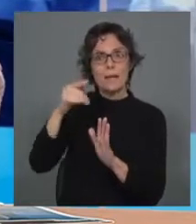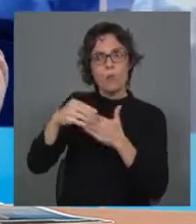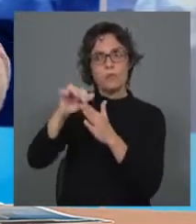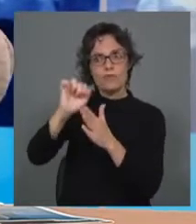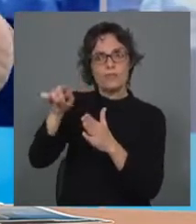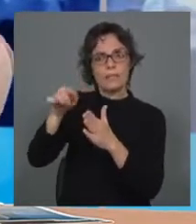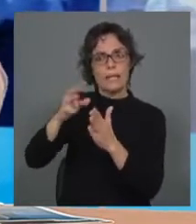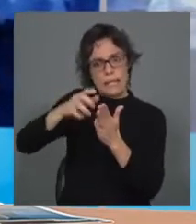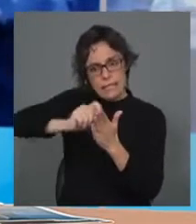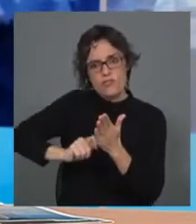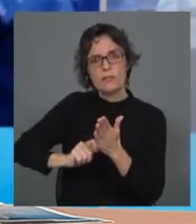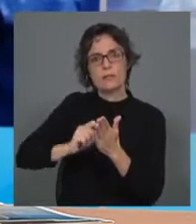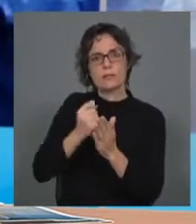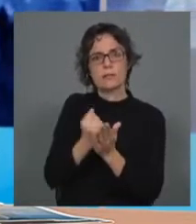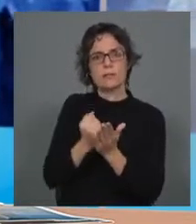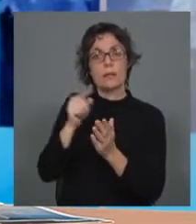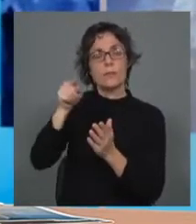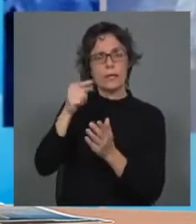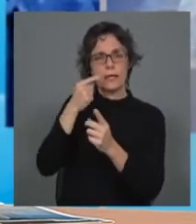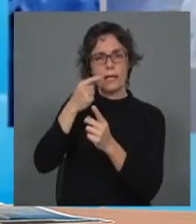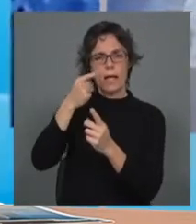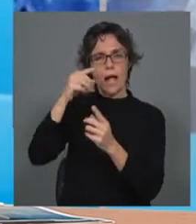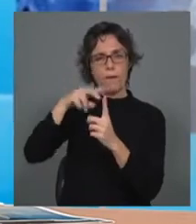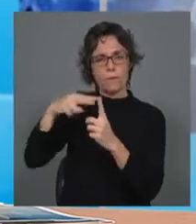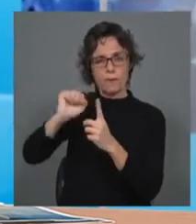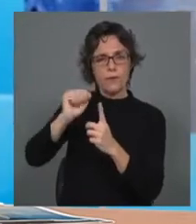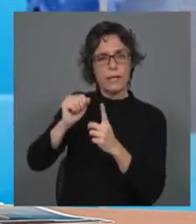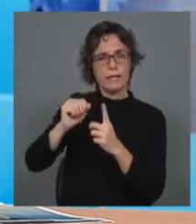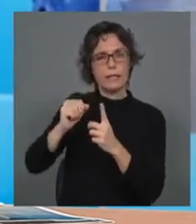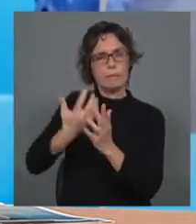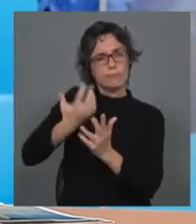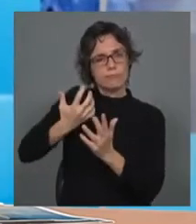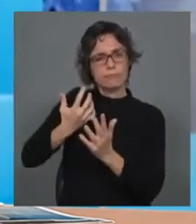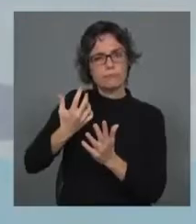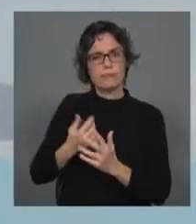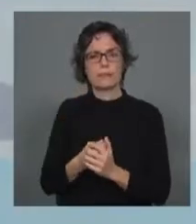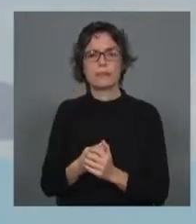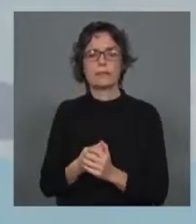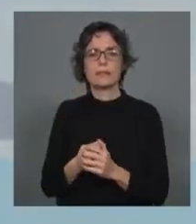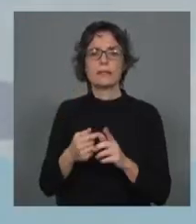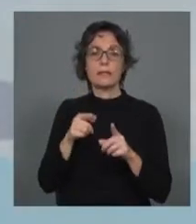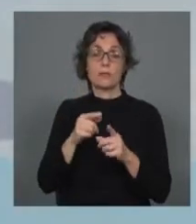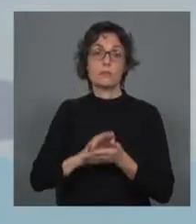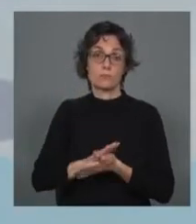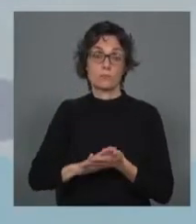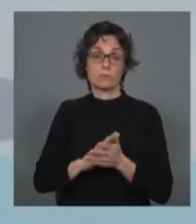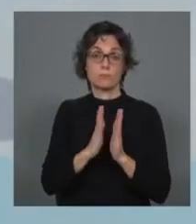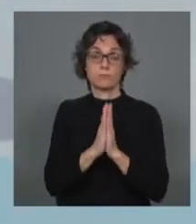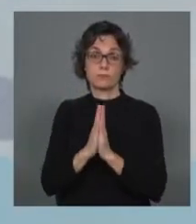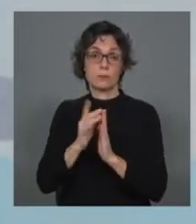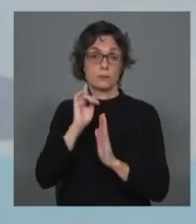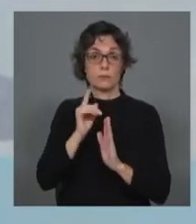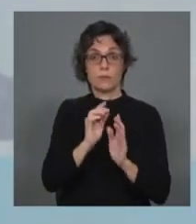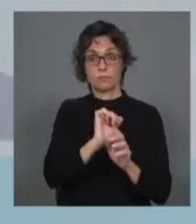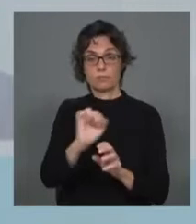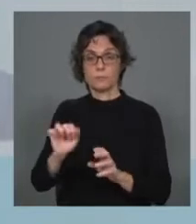uma visão de dentro. Né? E a partir das tradições e dos textos fundamentais de cada uma dessas religiões. Depois, o